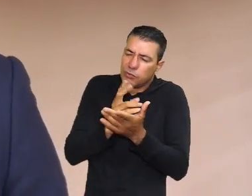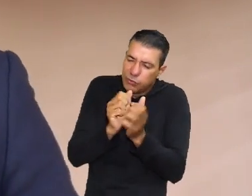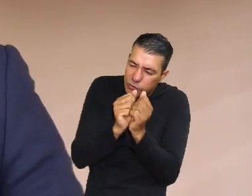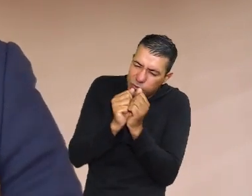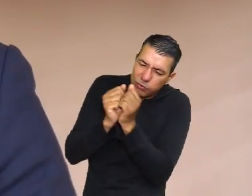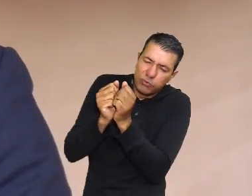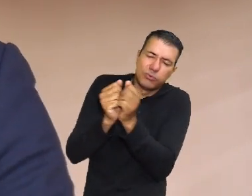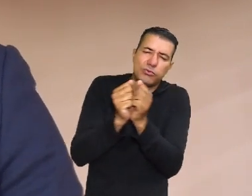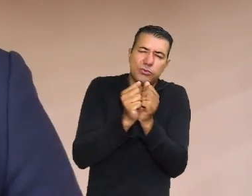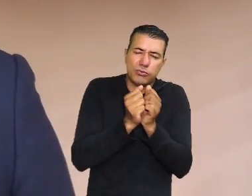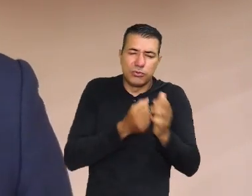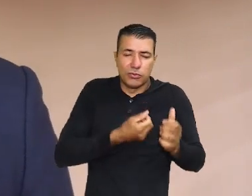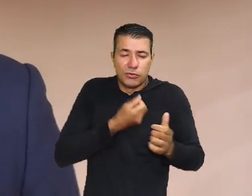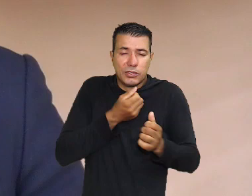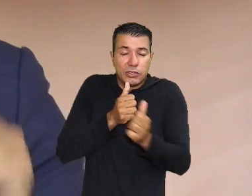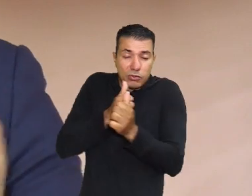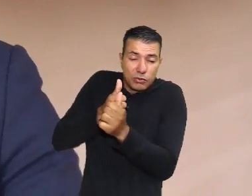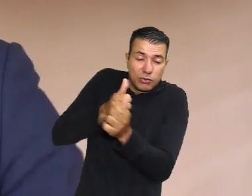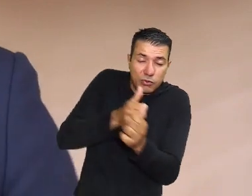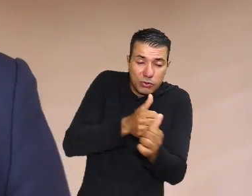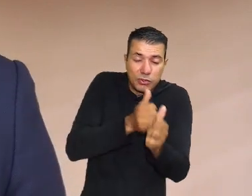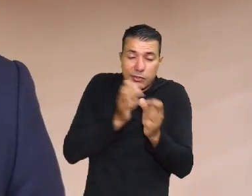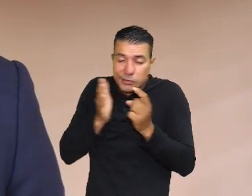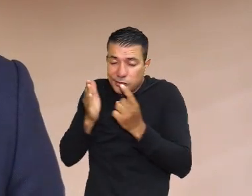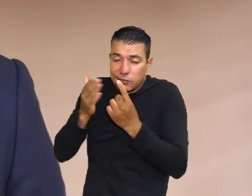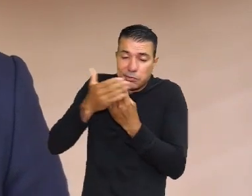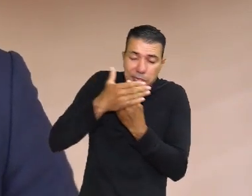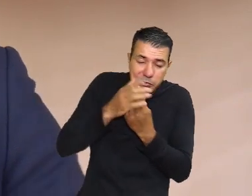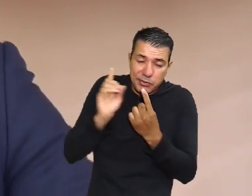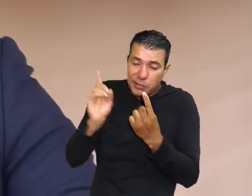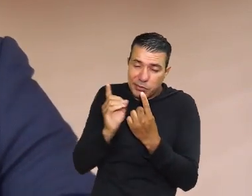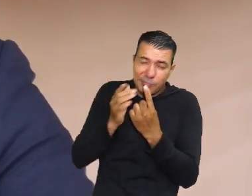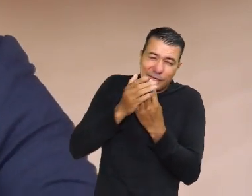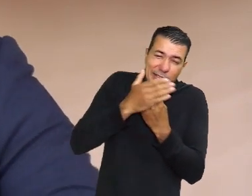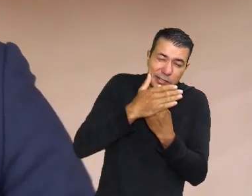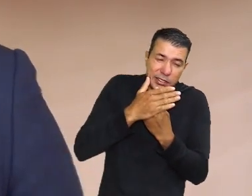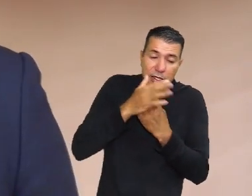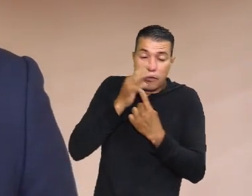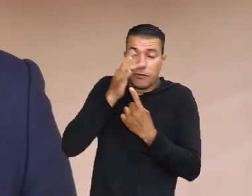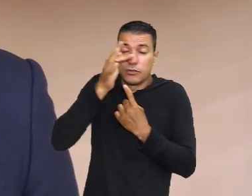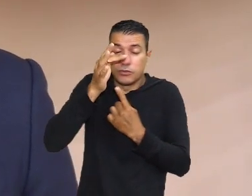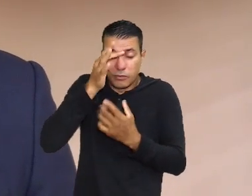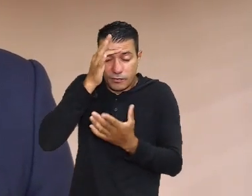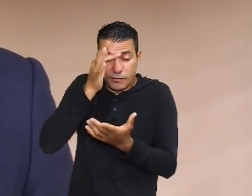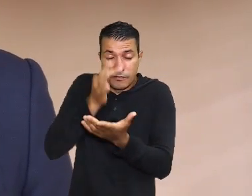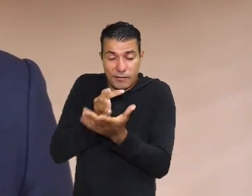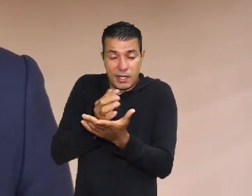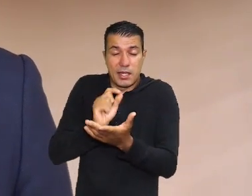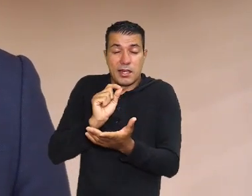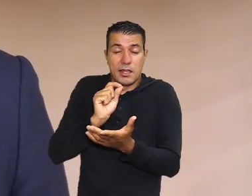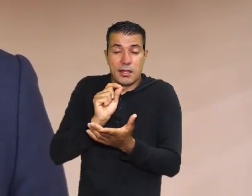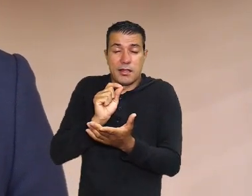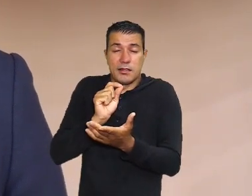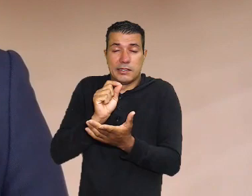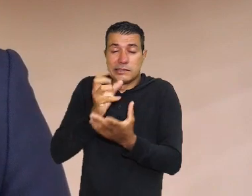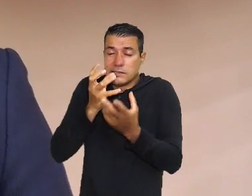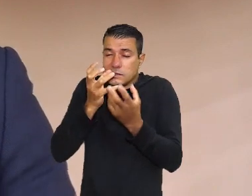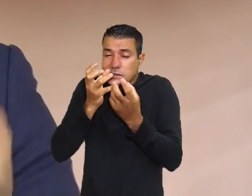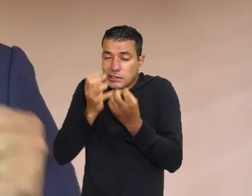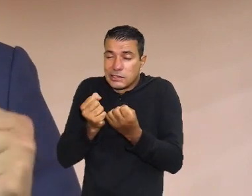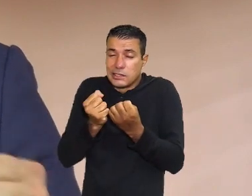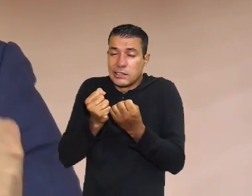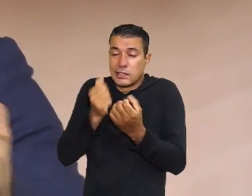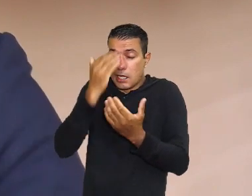O Senhor nos conduz, o Senhor nos protege, o Senhor nos garante um futuro de fé e nós queremos, ó Deus,